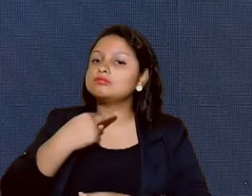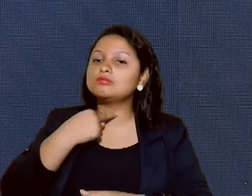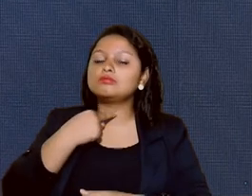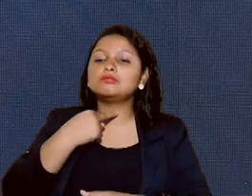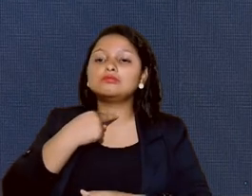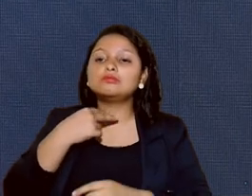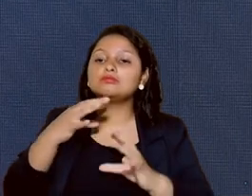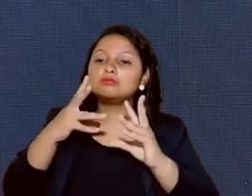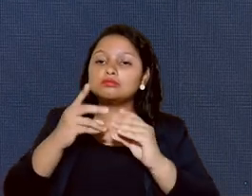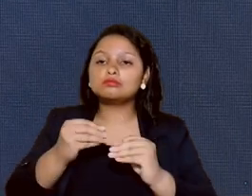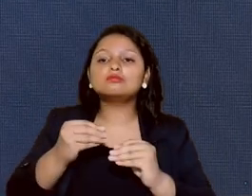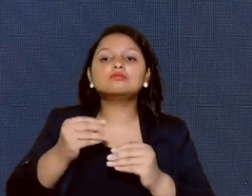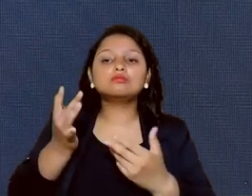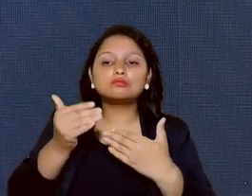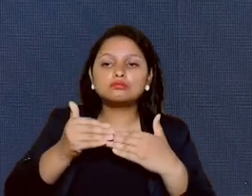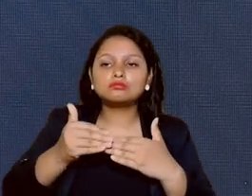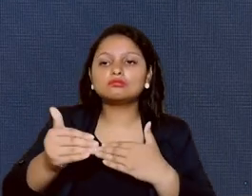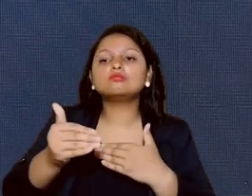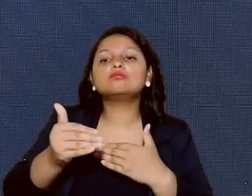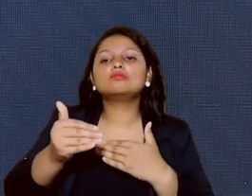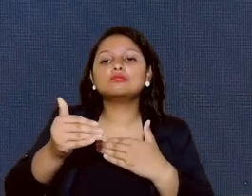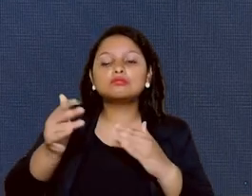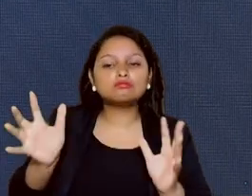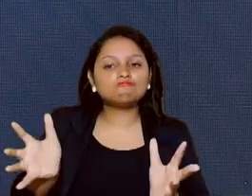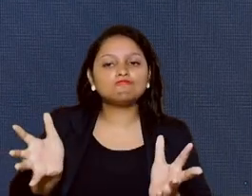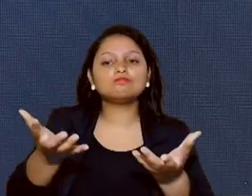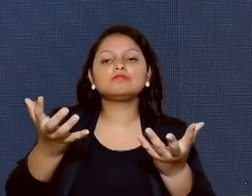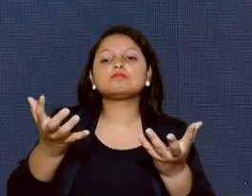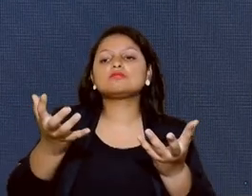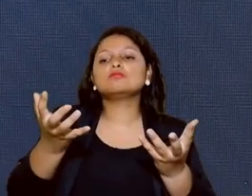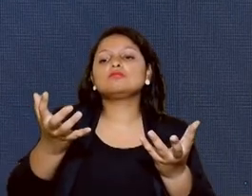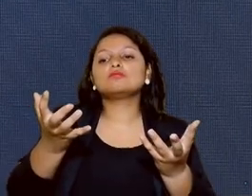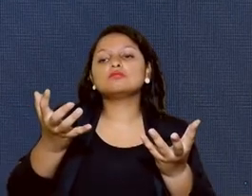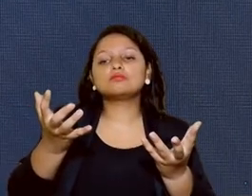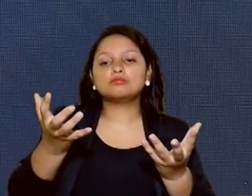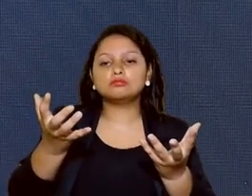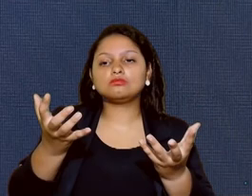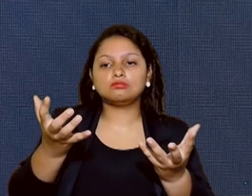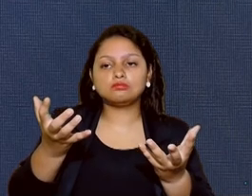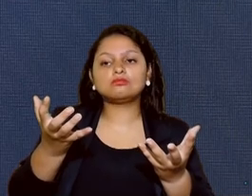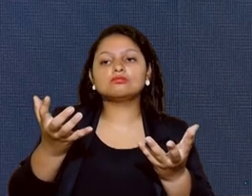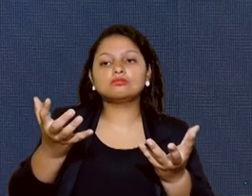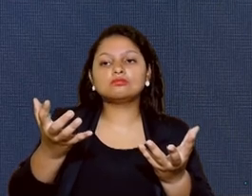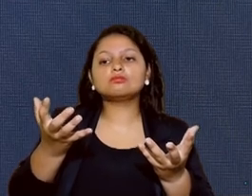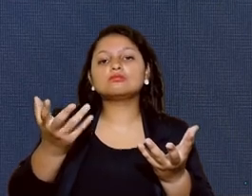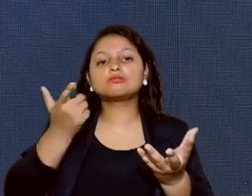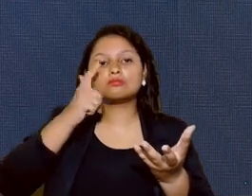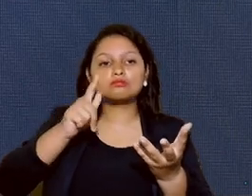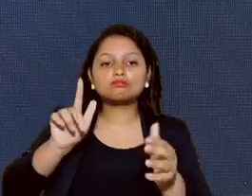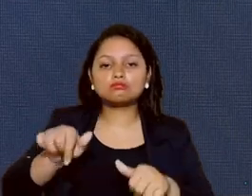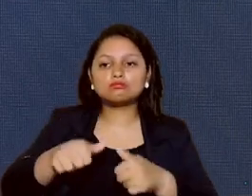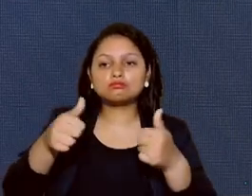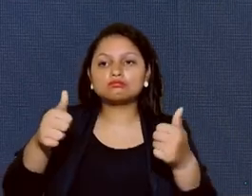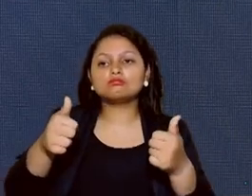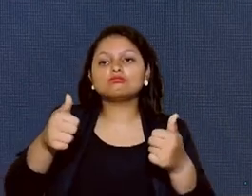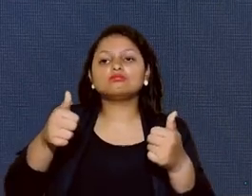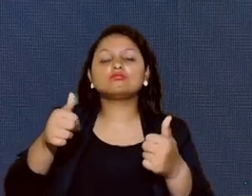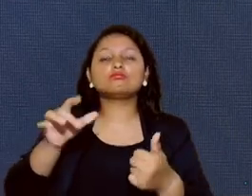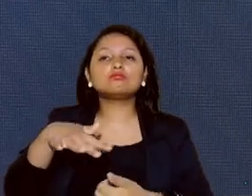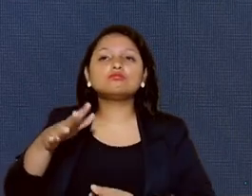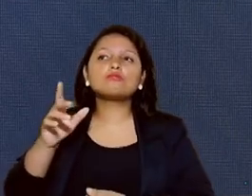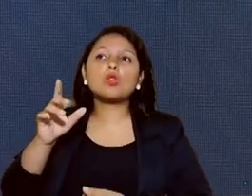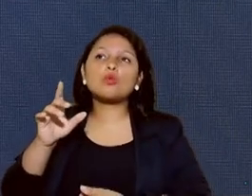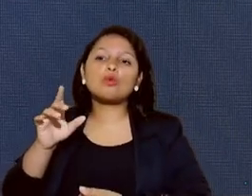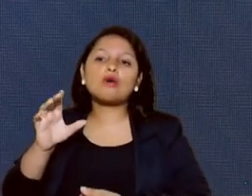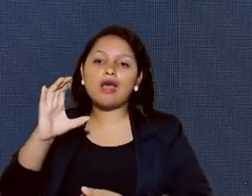alavanca operacional prático qualquer coisa Que que aumente o seu nível de competitividade não só na ponta de crédito mas também de